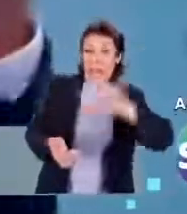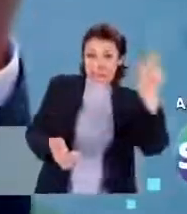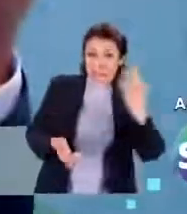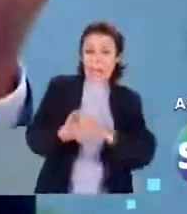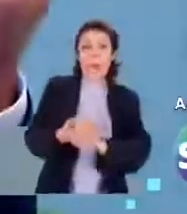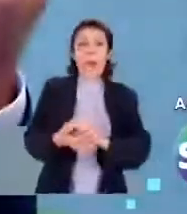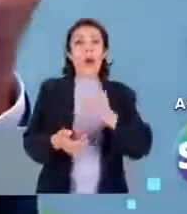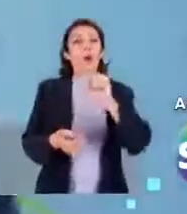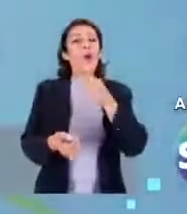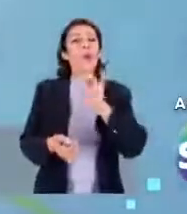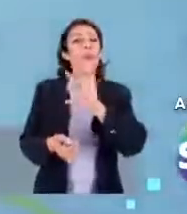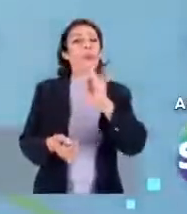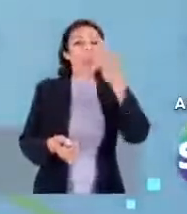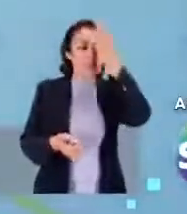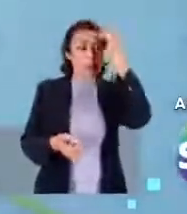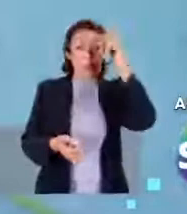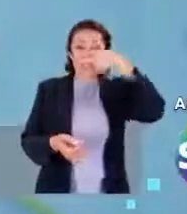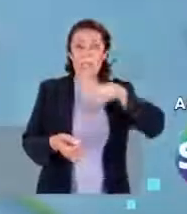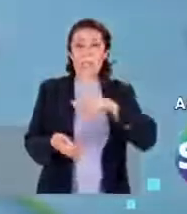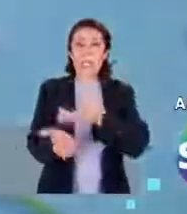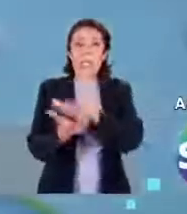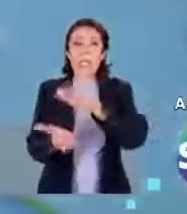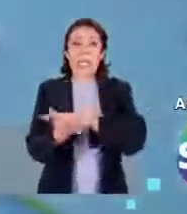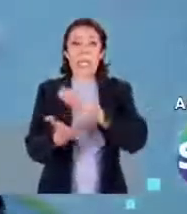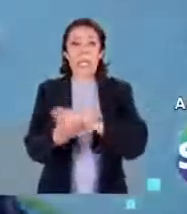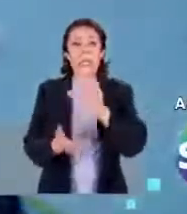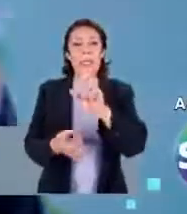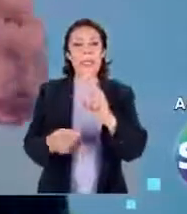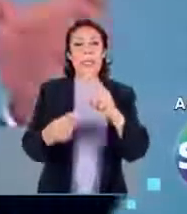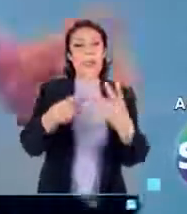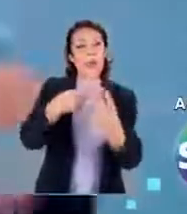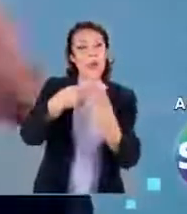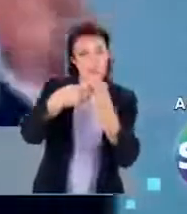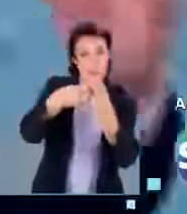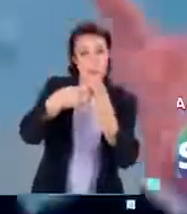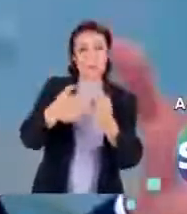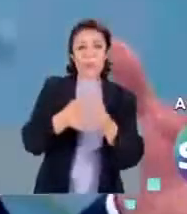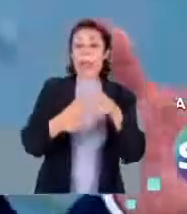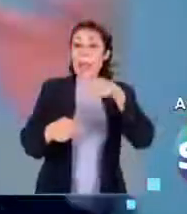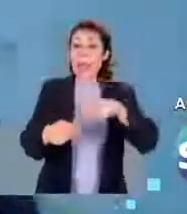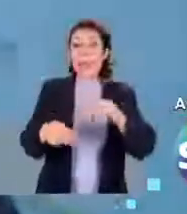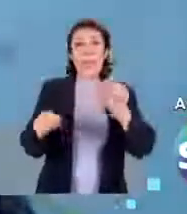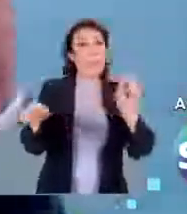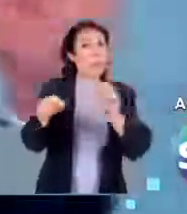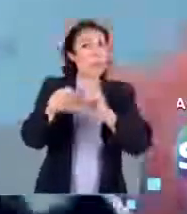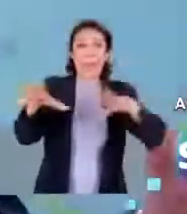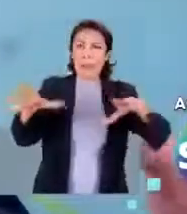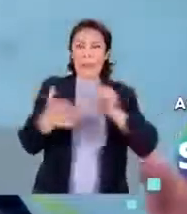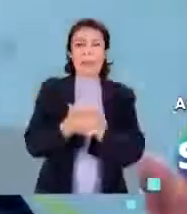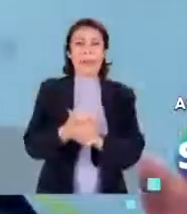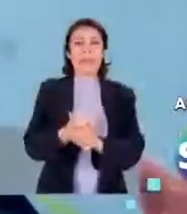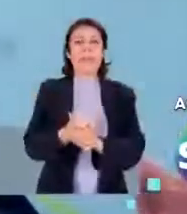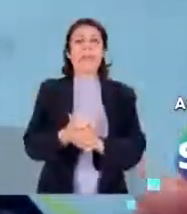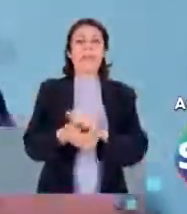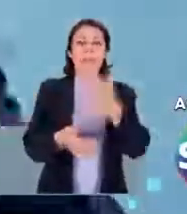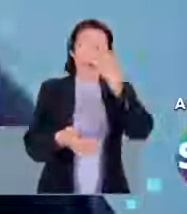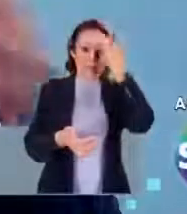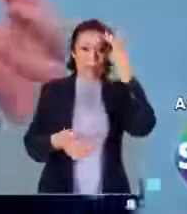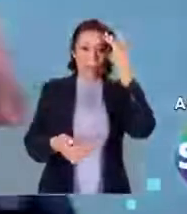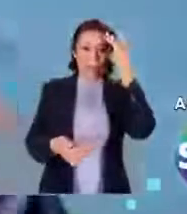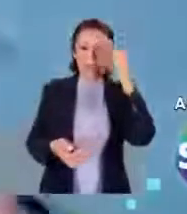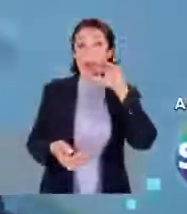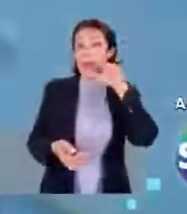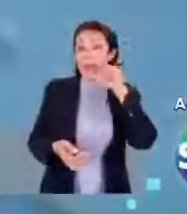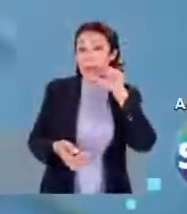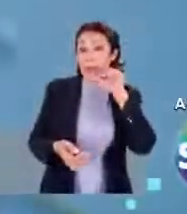vezes por cabeça o que o Brasil gasta com o SUS o que nós estamos fazendo aqui é um verdadeiro milagre um nome desse milagre é servidor público são os